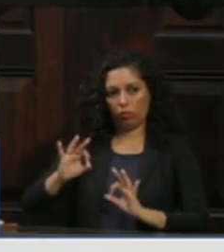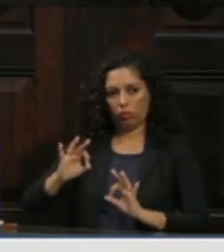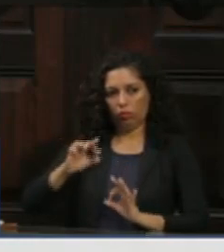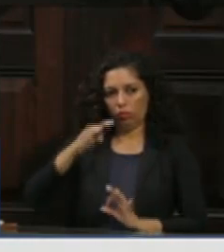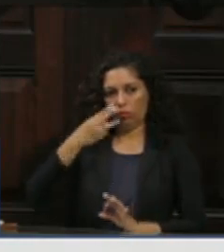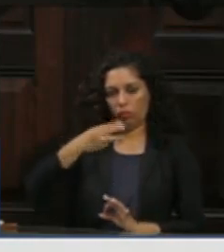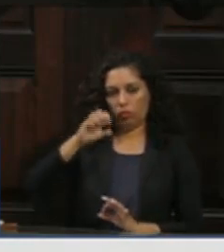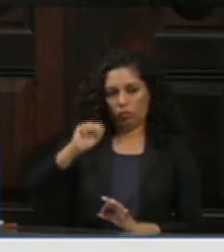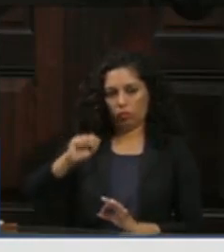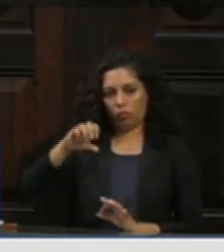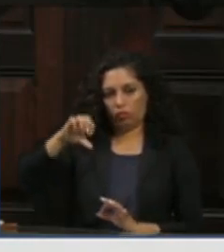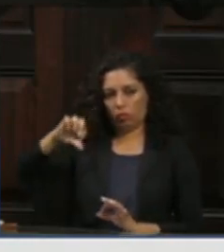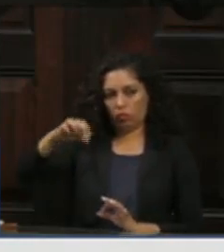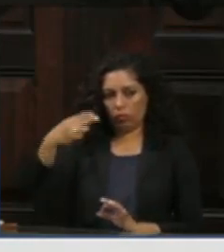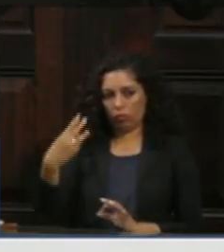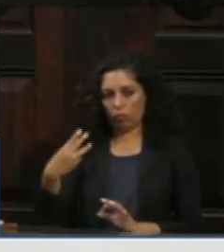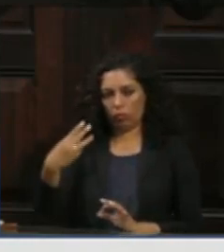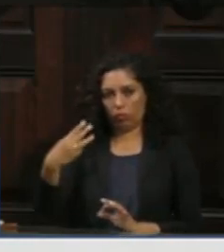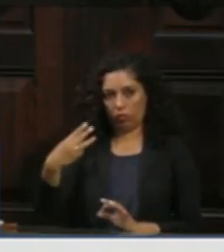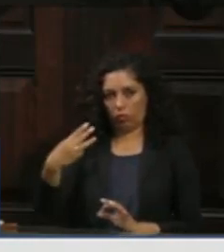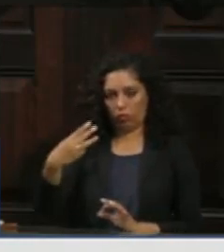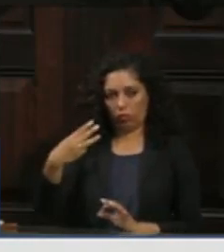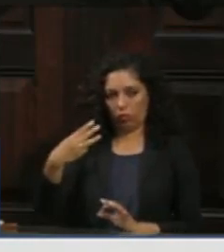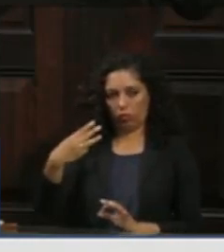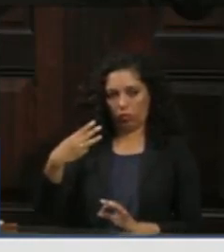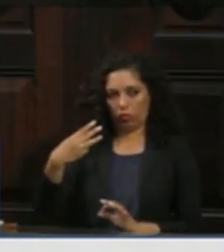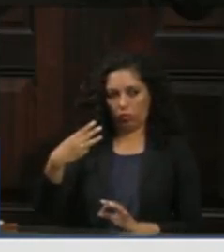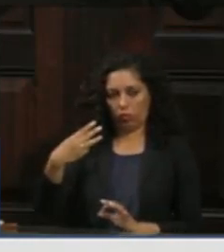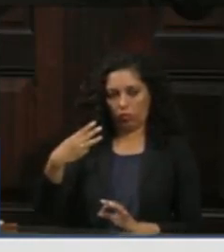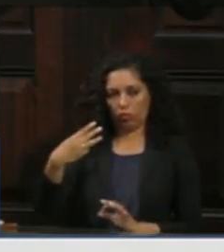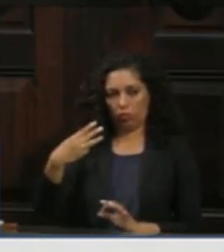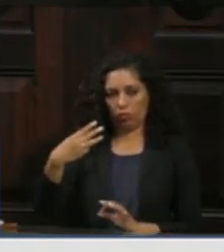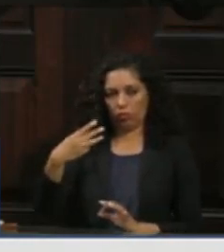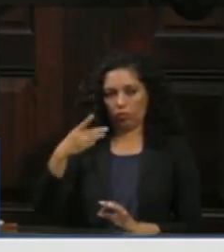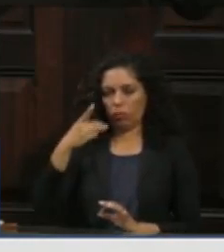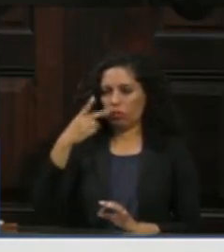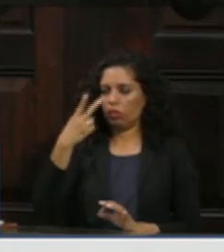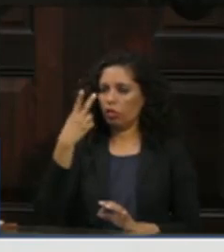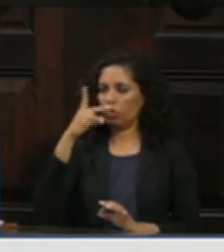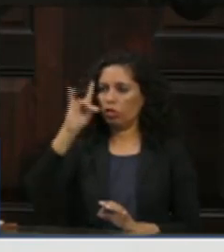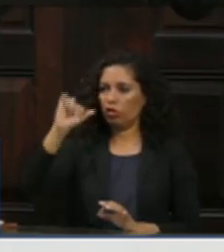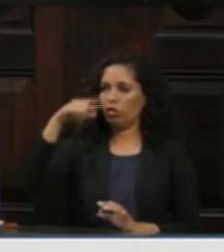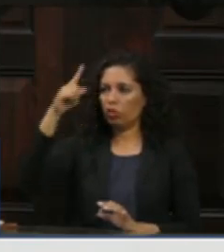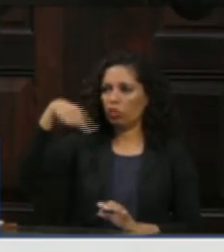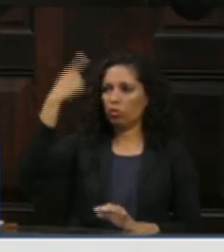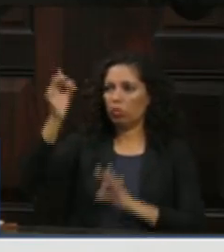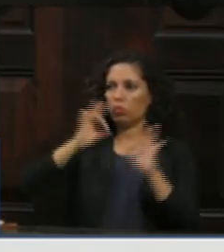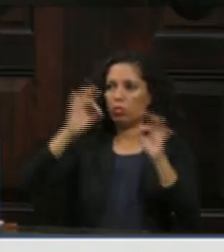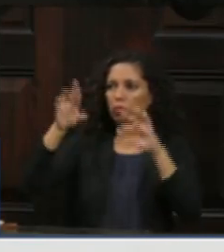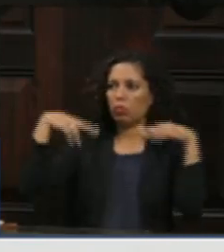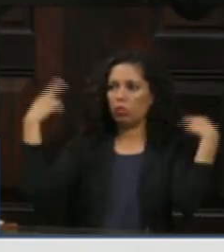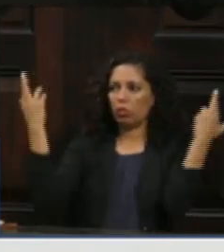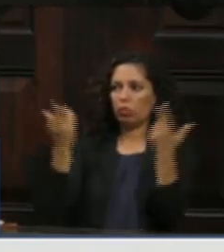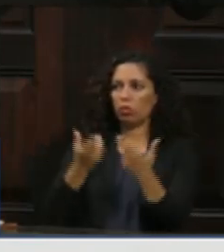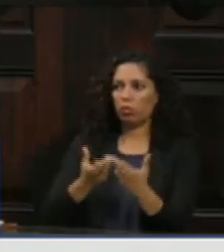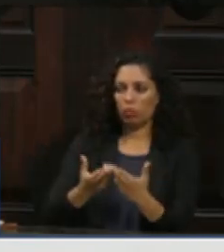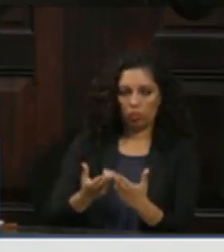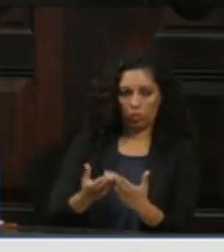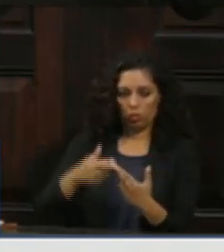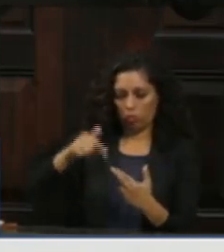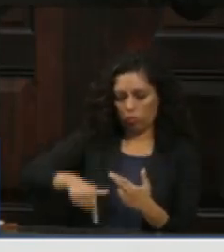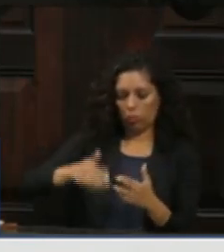Política Estadual de Economia Solidária. Obrigado. Senhor presidente, Deputado Julianelli. Senhor presidente, eu gostaria,